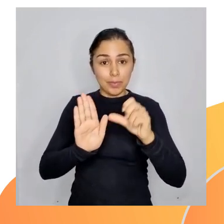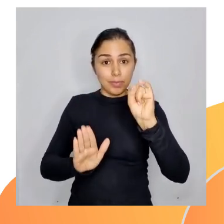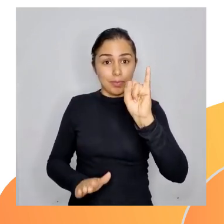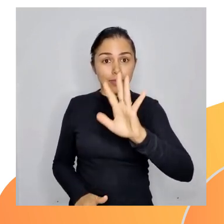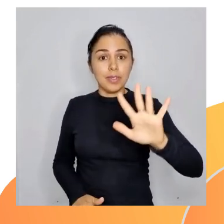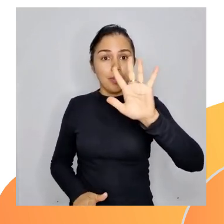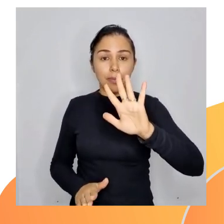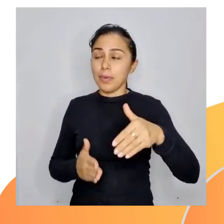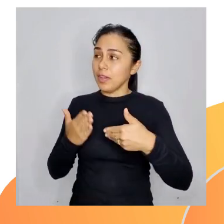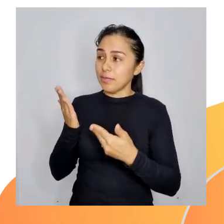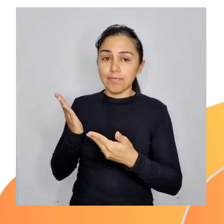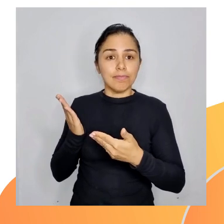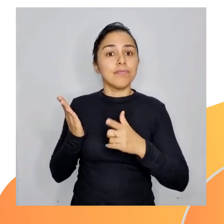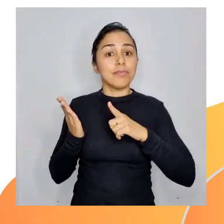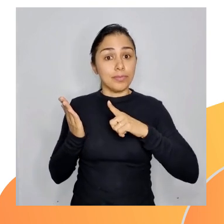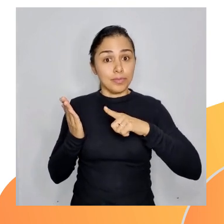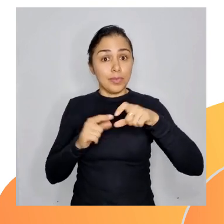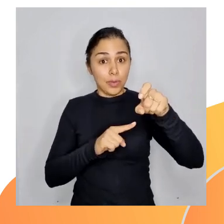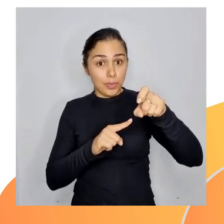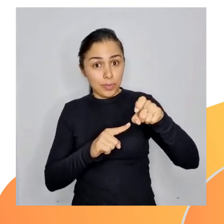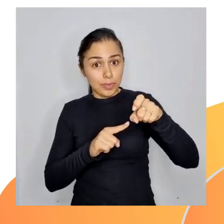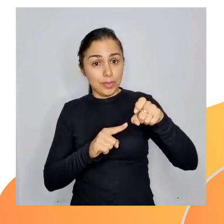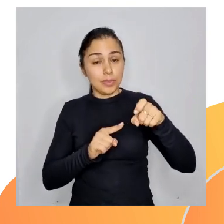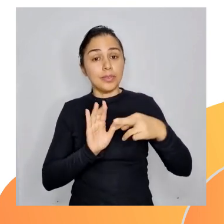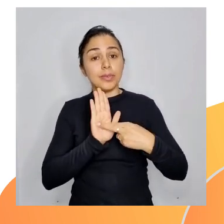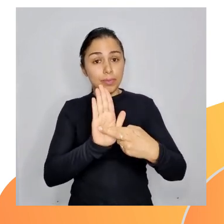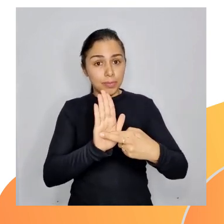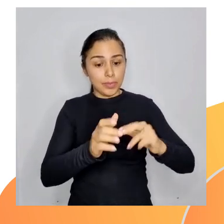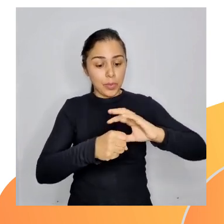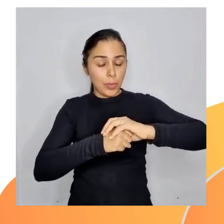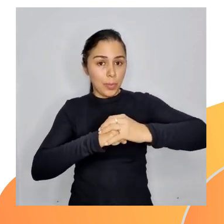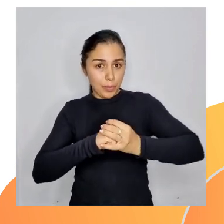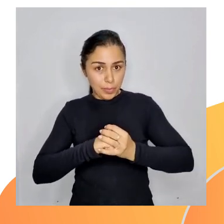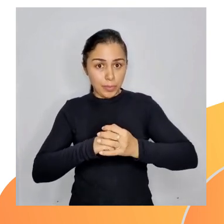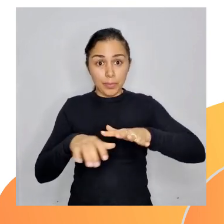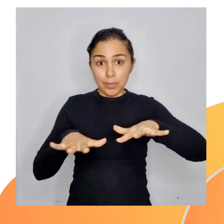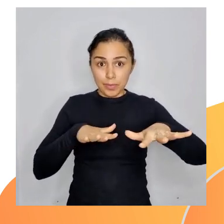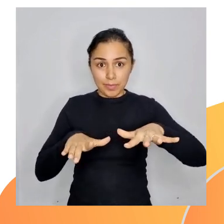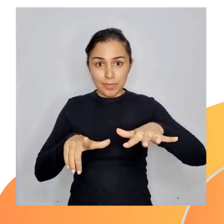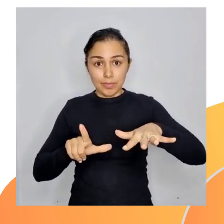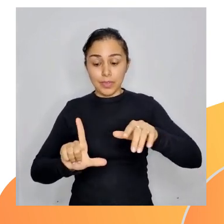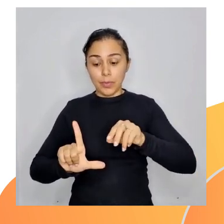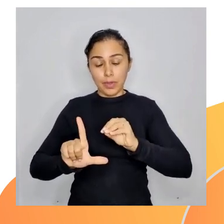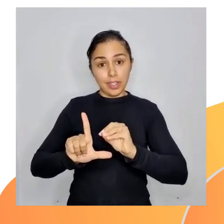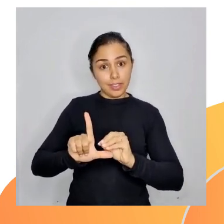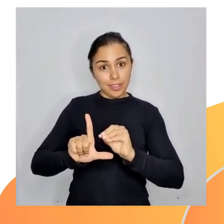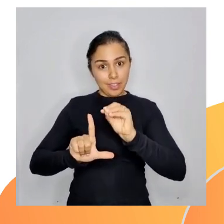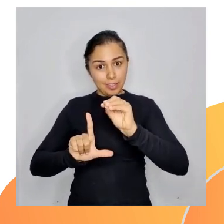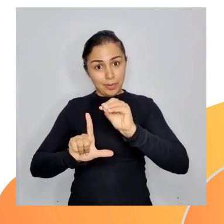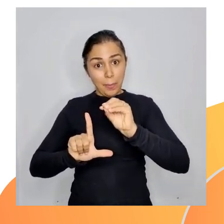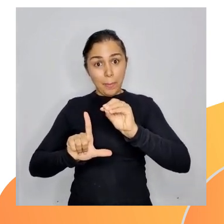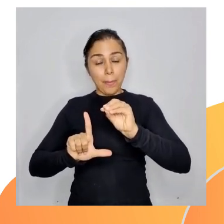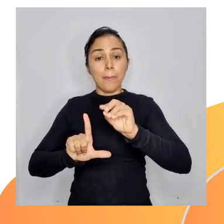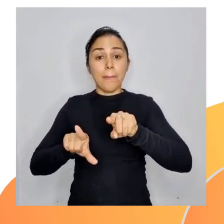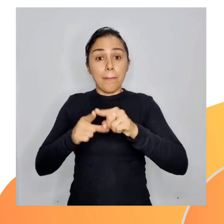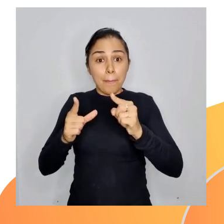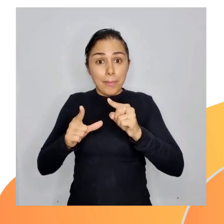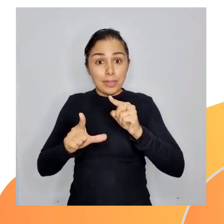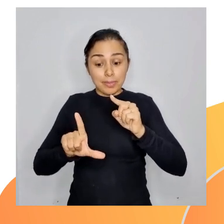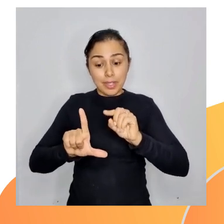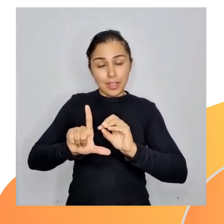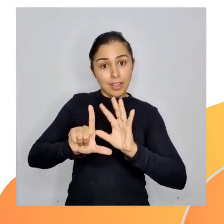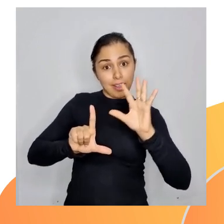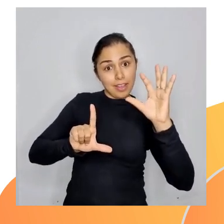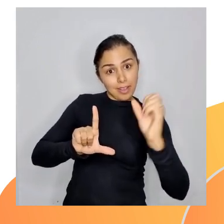tela. Observa comigo, os xizinhos na tela. Então esse peão, ele anda para frente e ele captura em